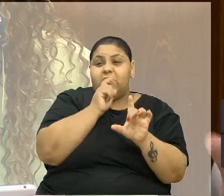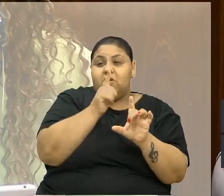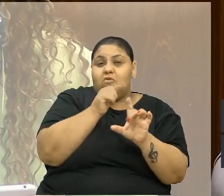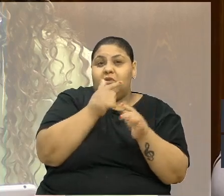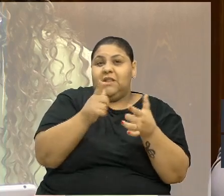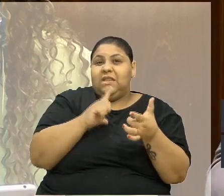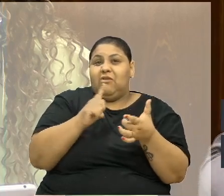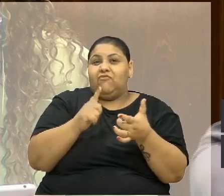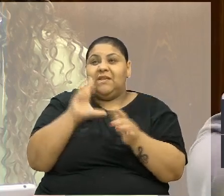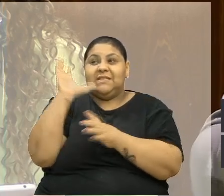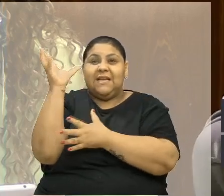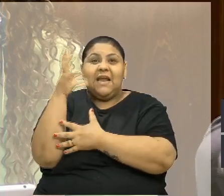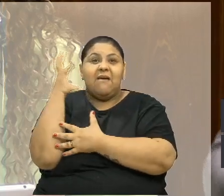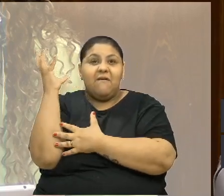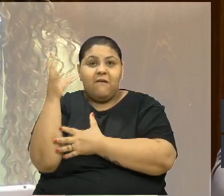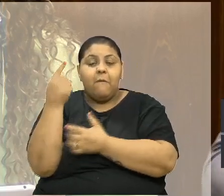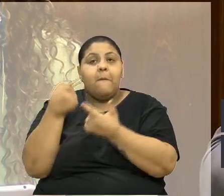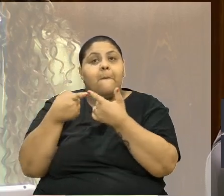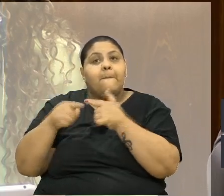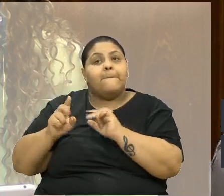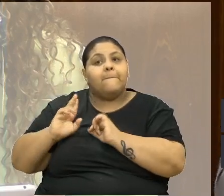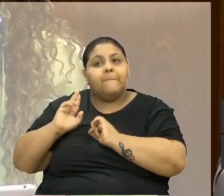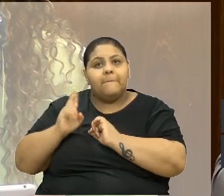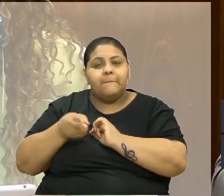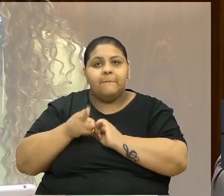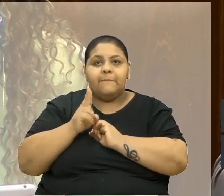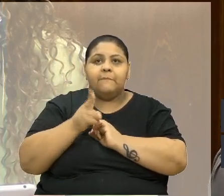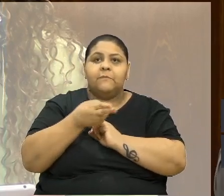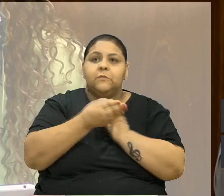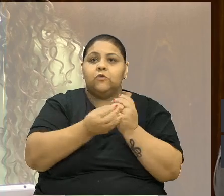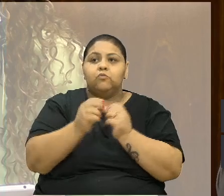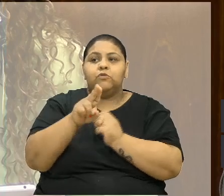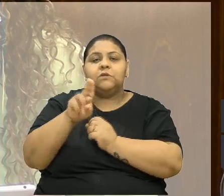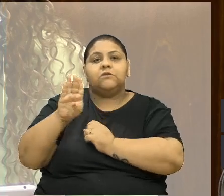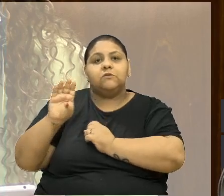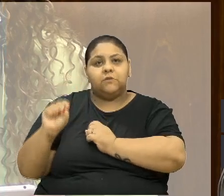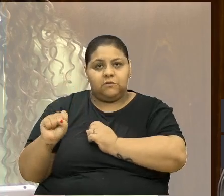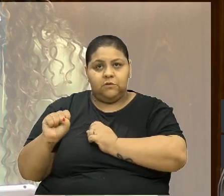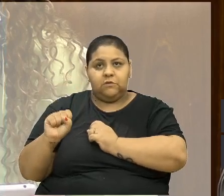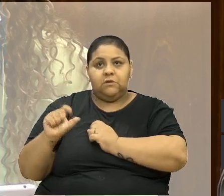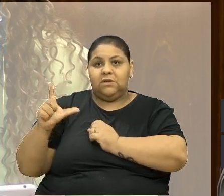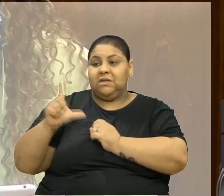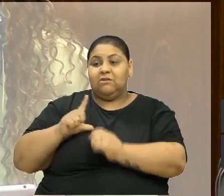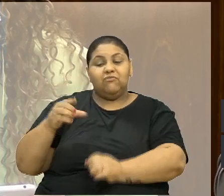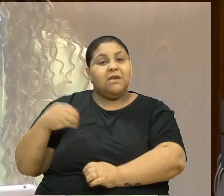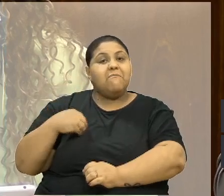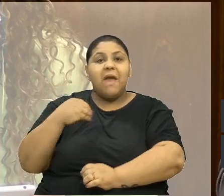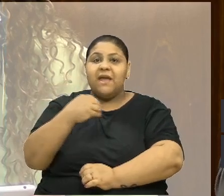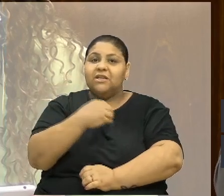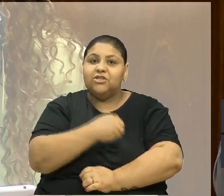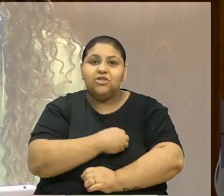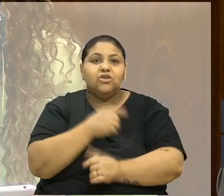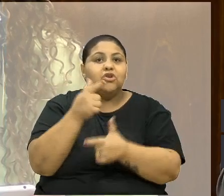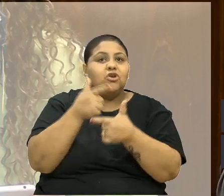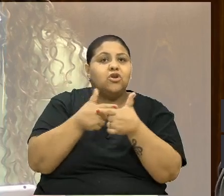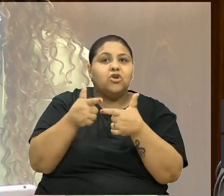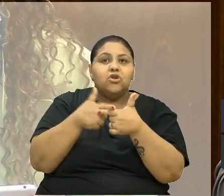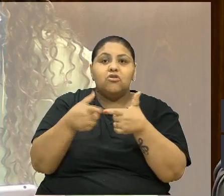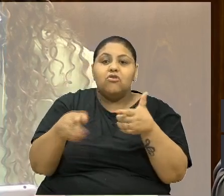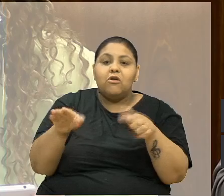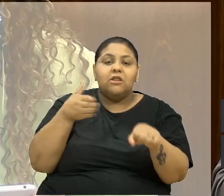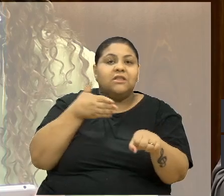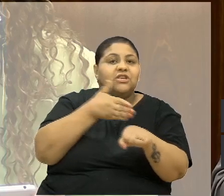não tem esse agravante, mas nós seguimos com muitas UBSs sem médicos, com problema na chegada